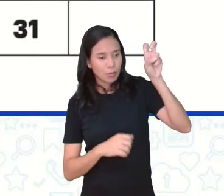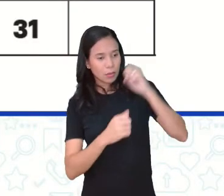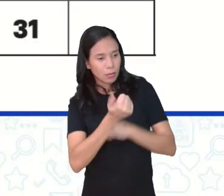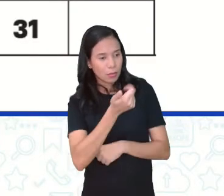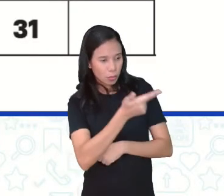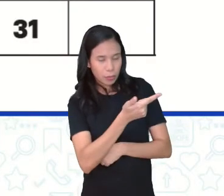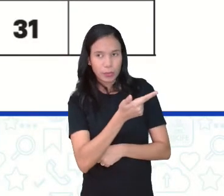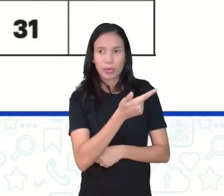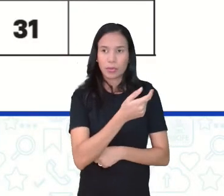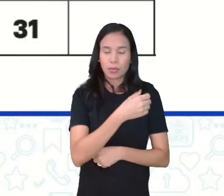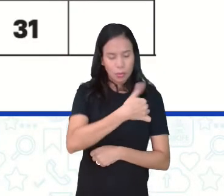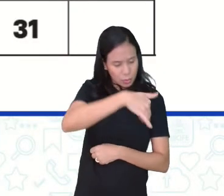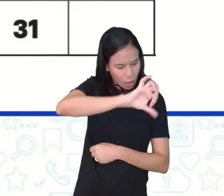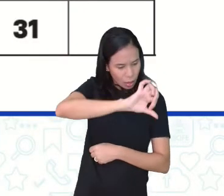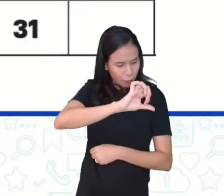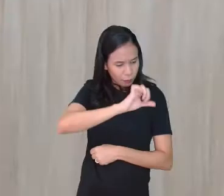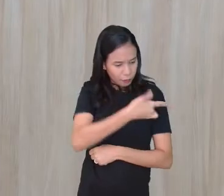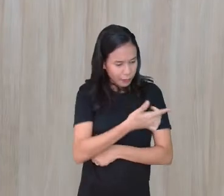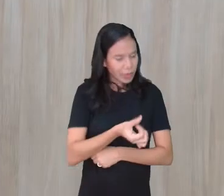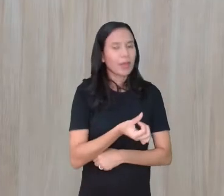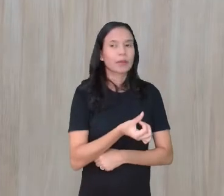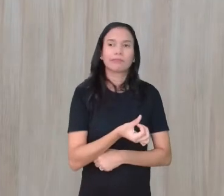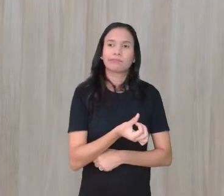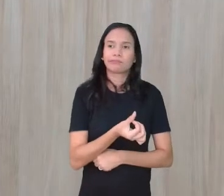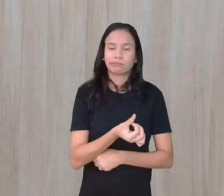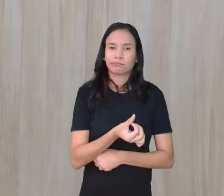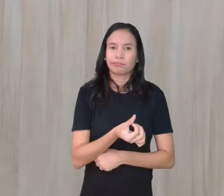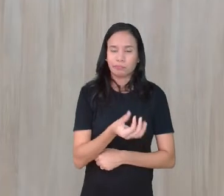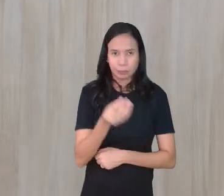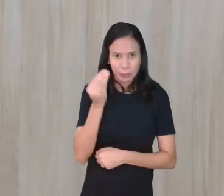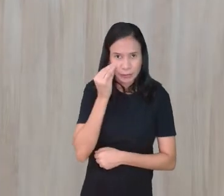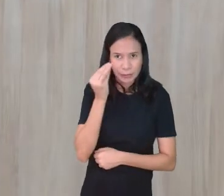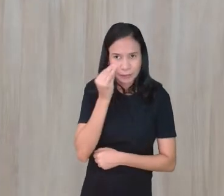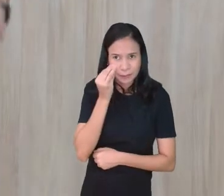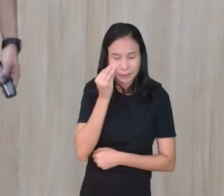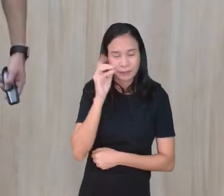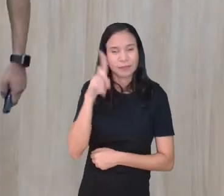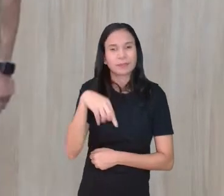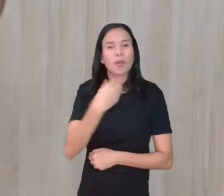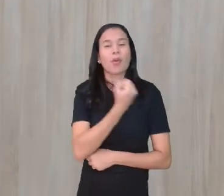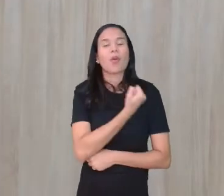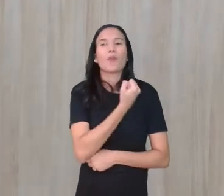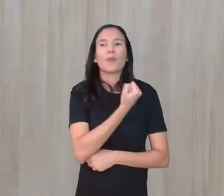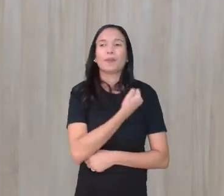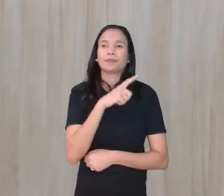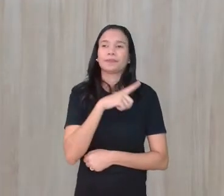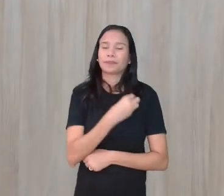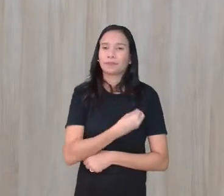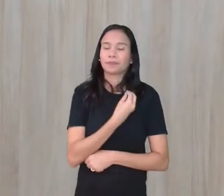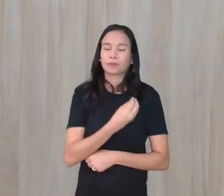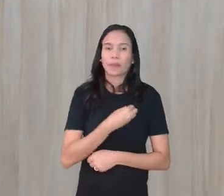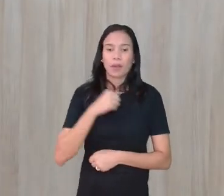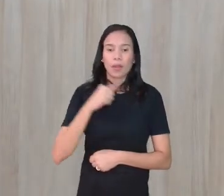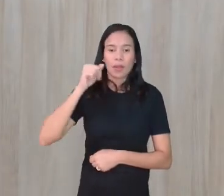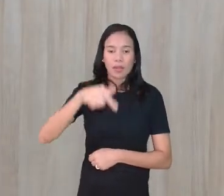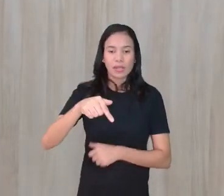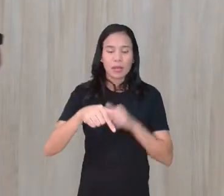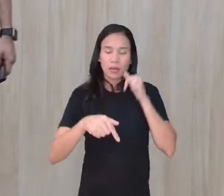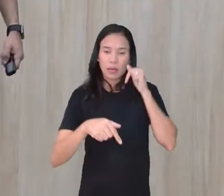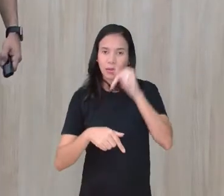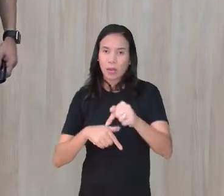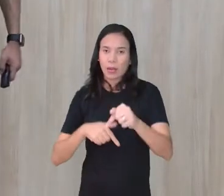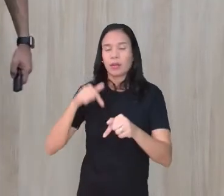12, depois 19, depois 26. Pode notar que esses números aí, eles estão aumentando de 7